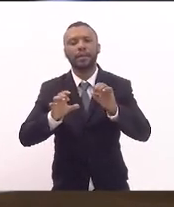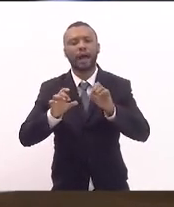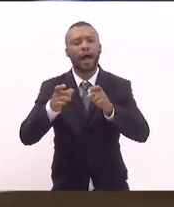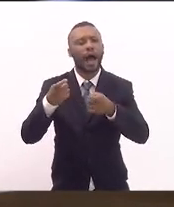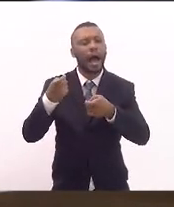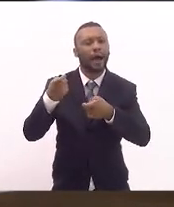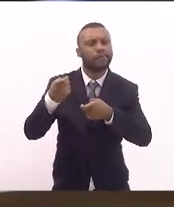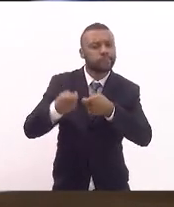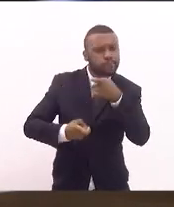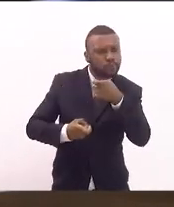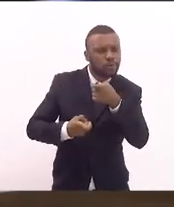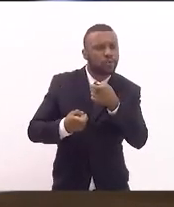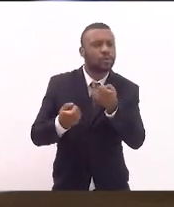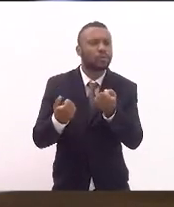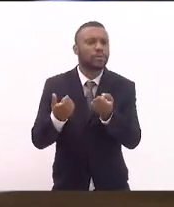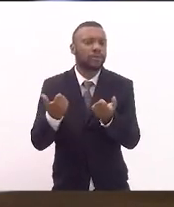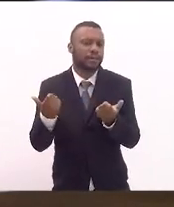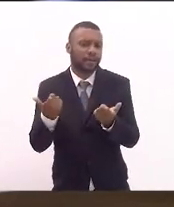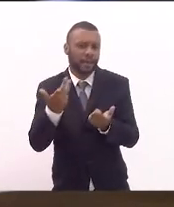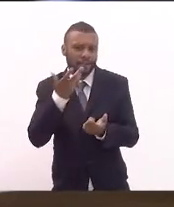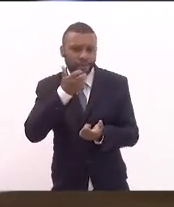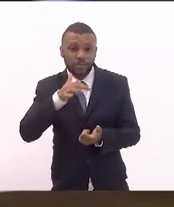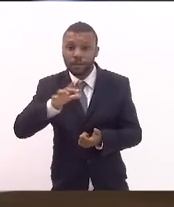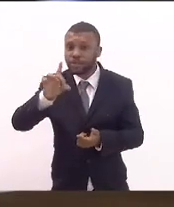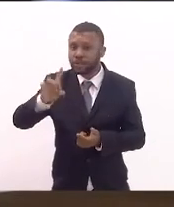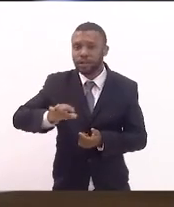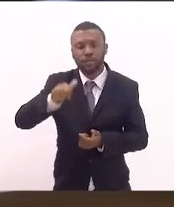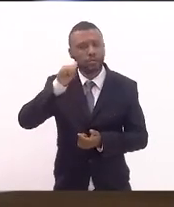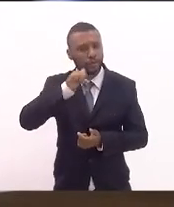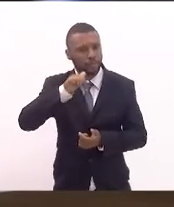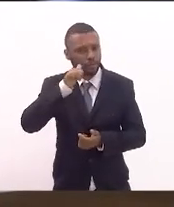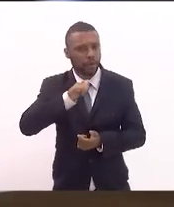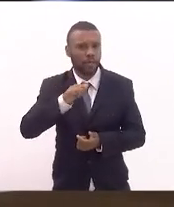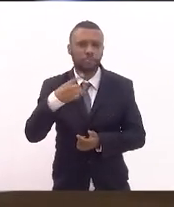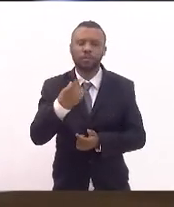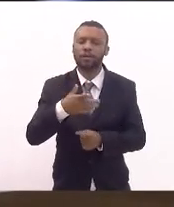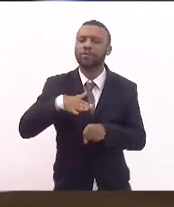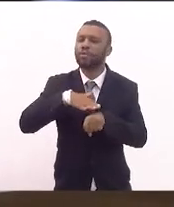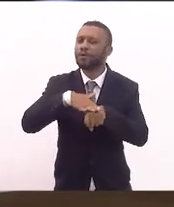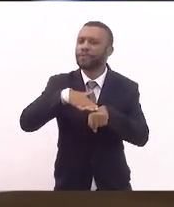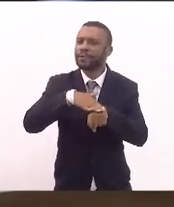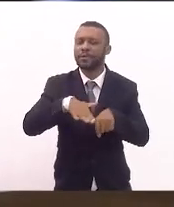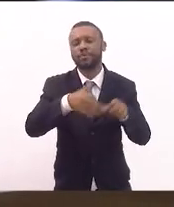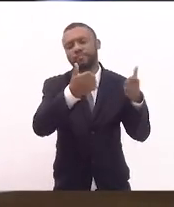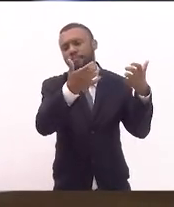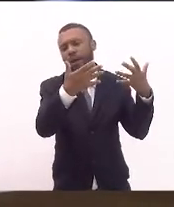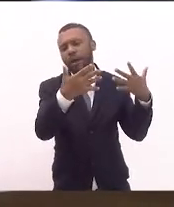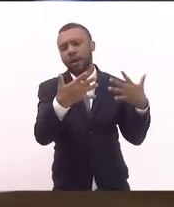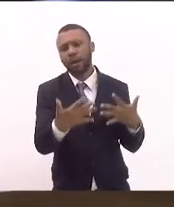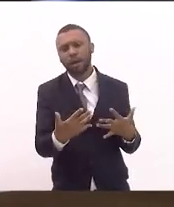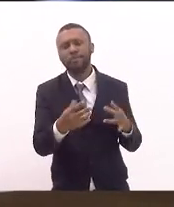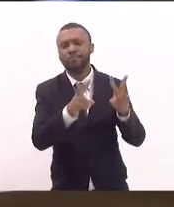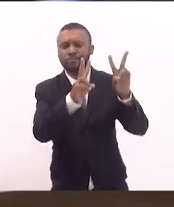sexual infantil, a direitos das mulheres. A gente sempre conversou sobre isso e